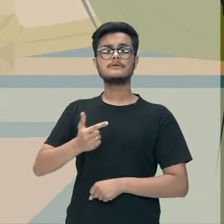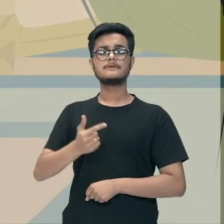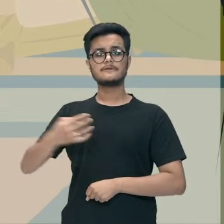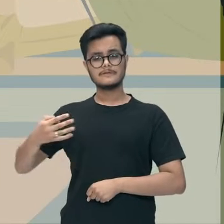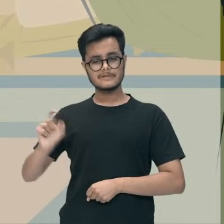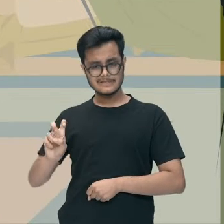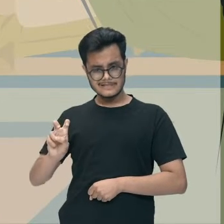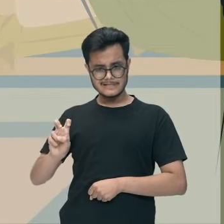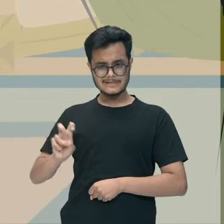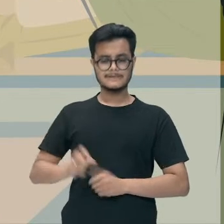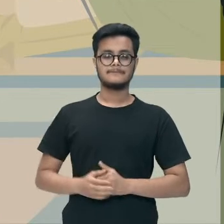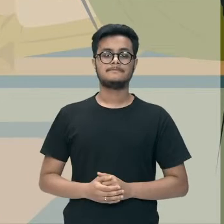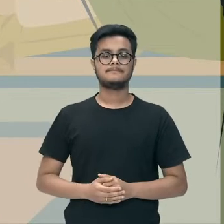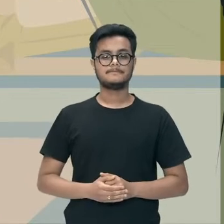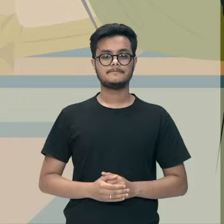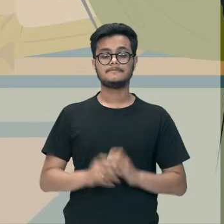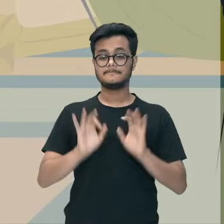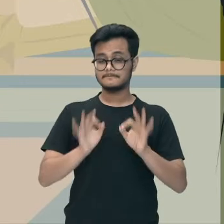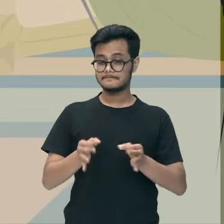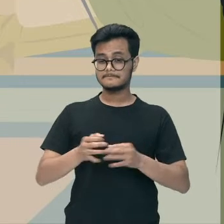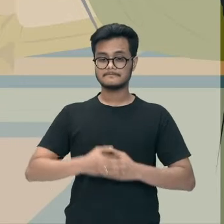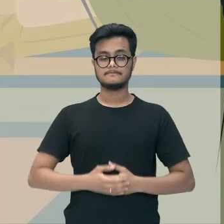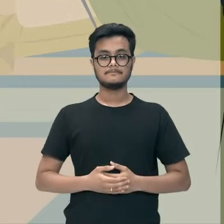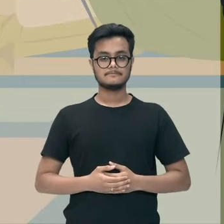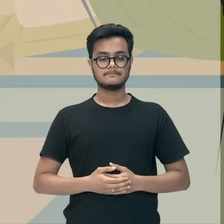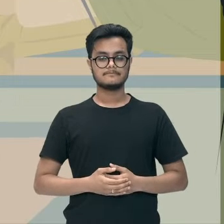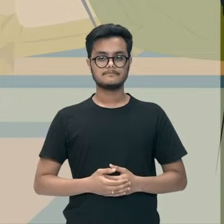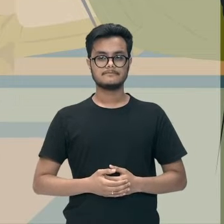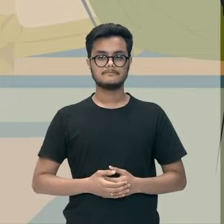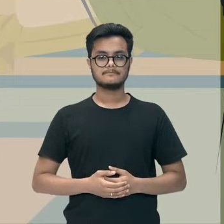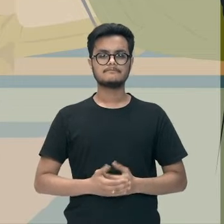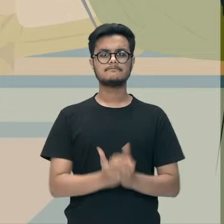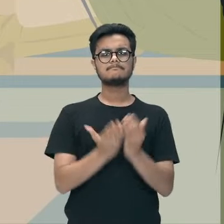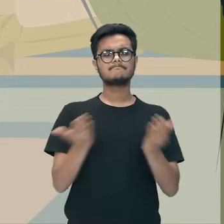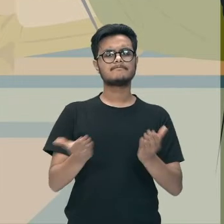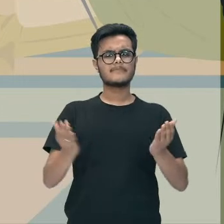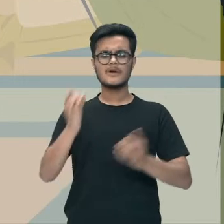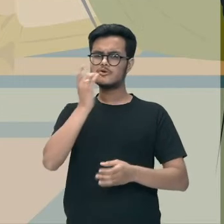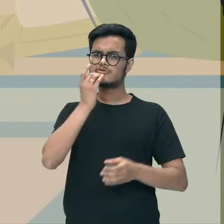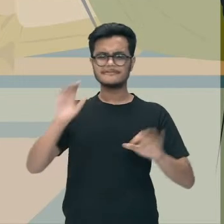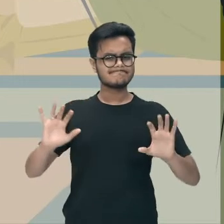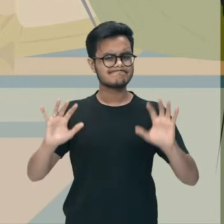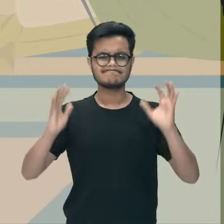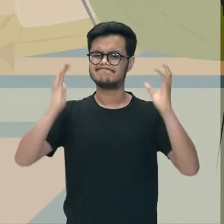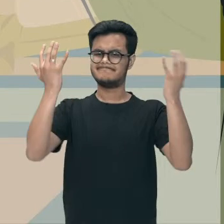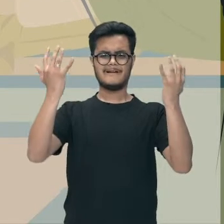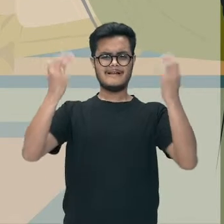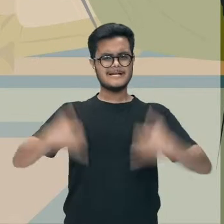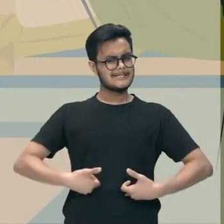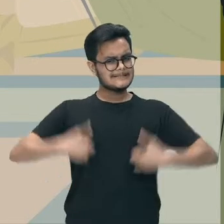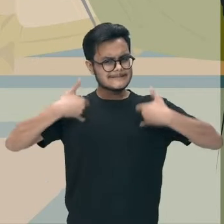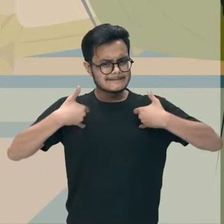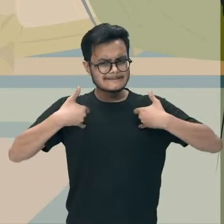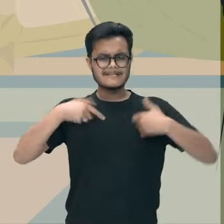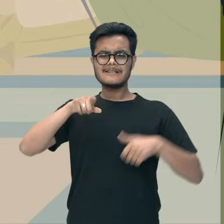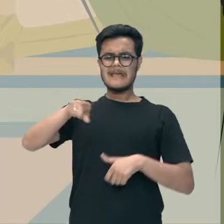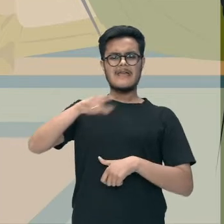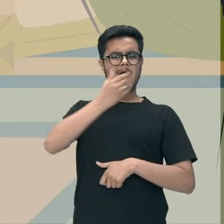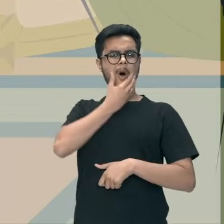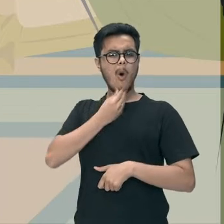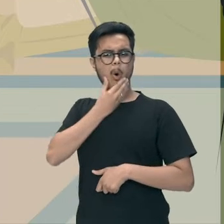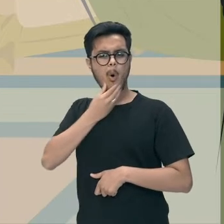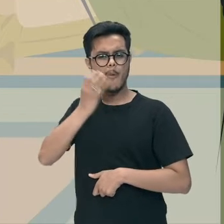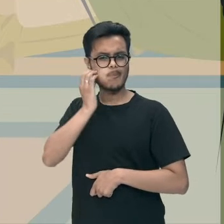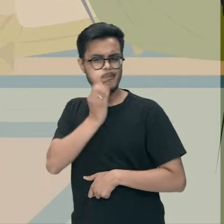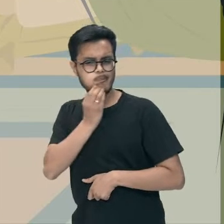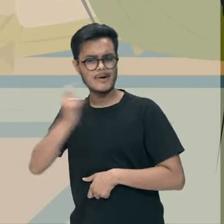1825, certo? Então, foi um dia de muita festa, porque Dom Pedro I já